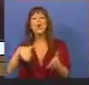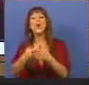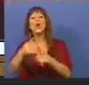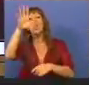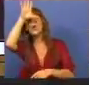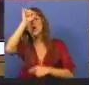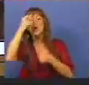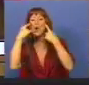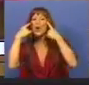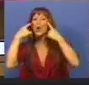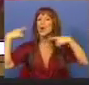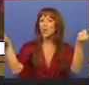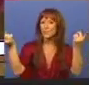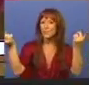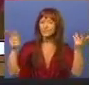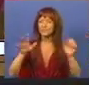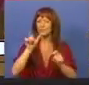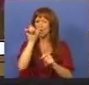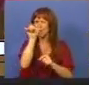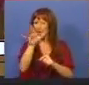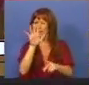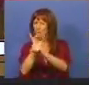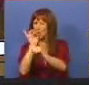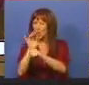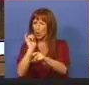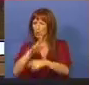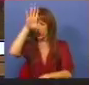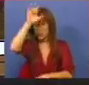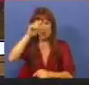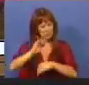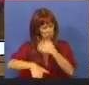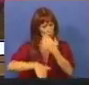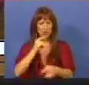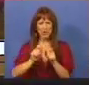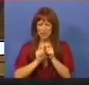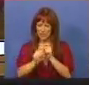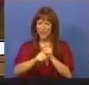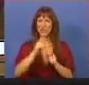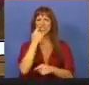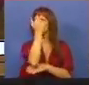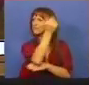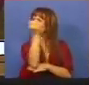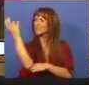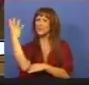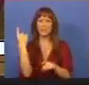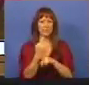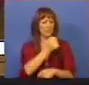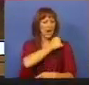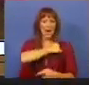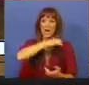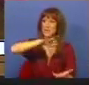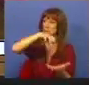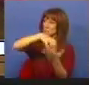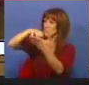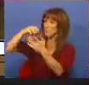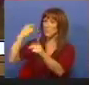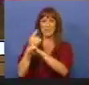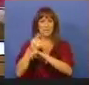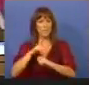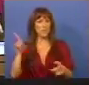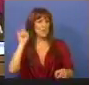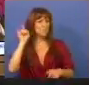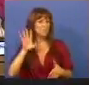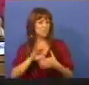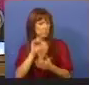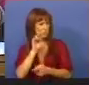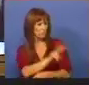pública. Por outras palavras, o Estado continua a definir os monumentos e edifícios que são merecedores de